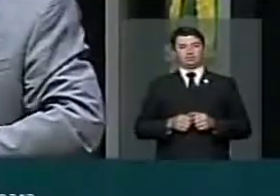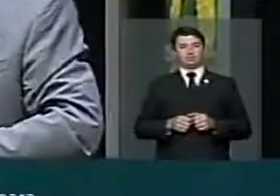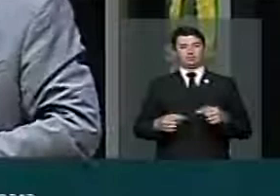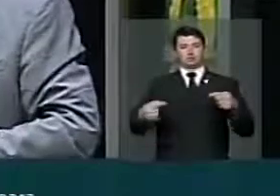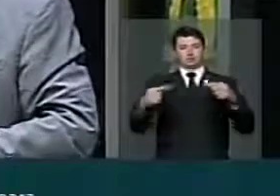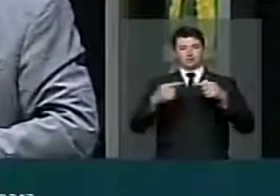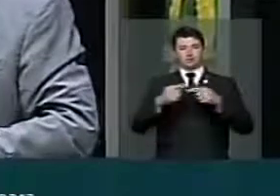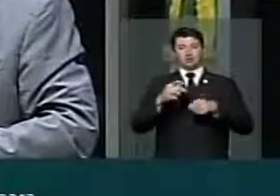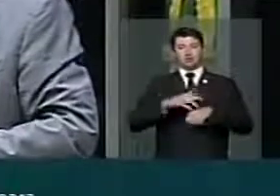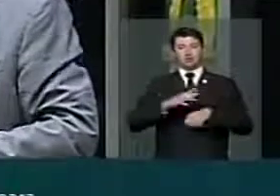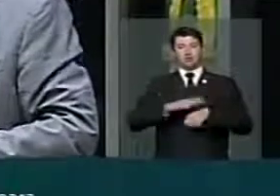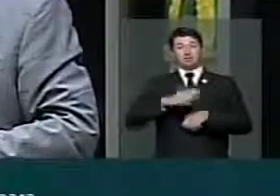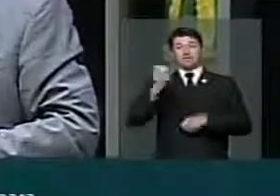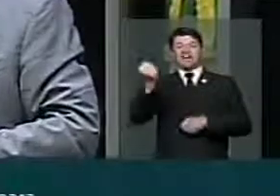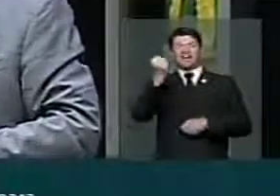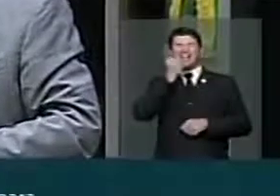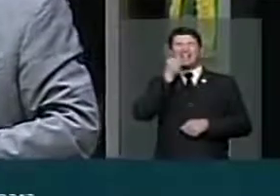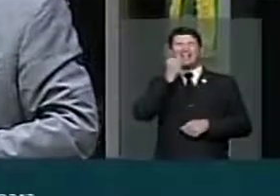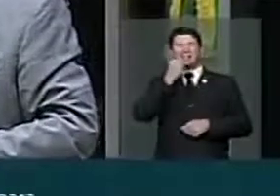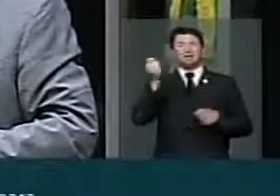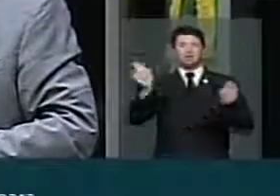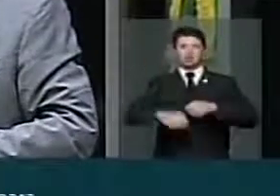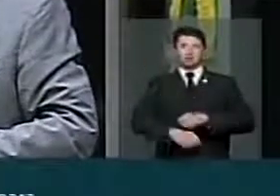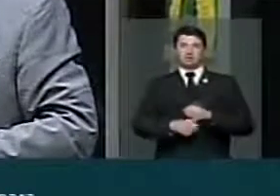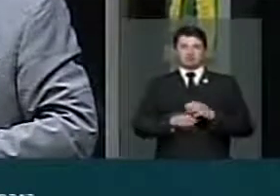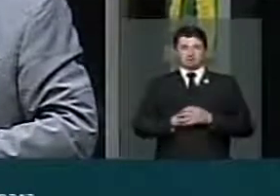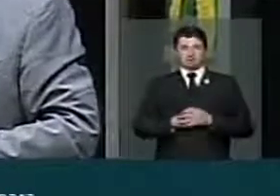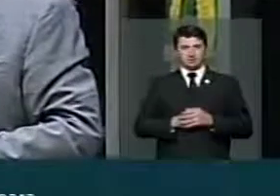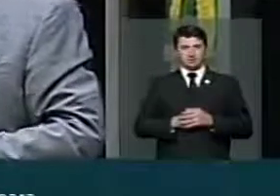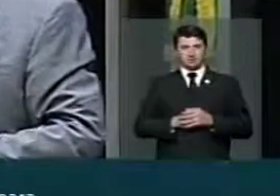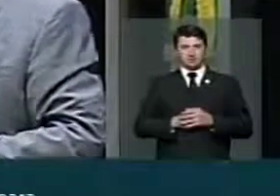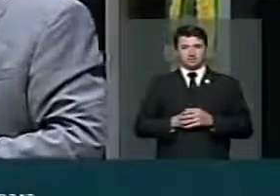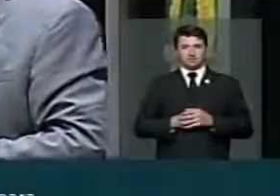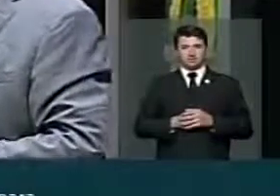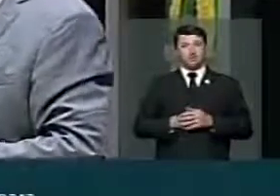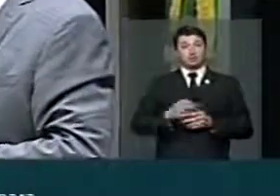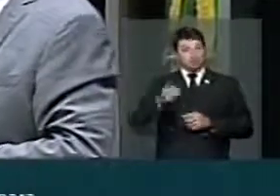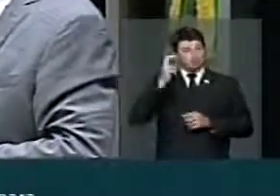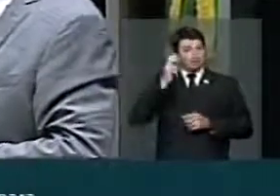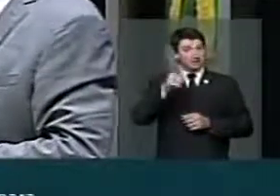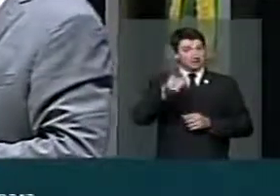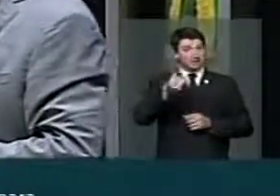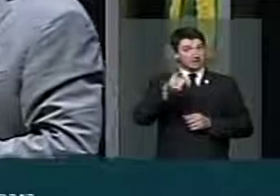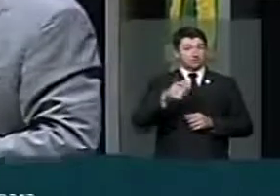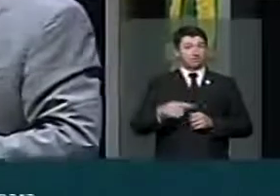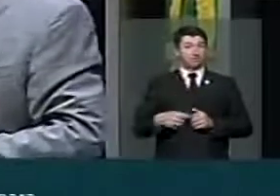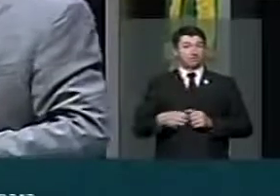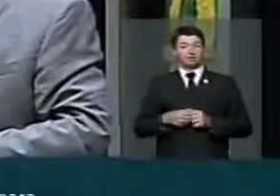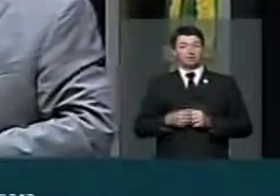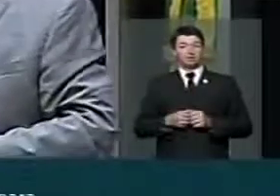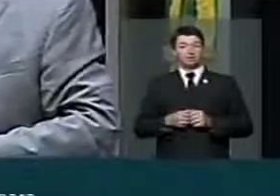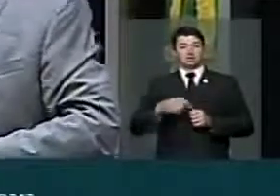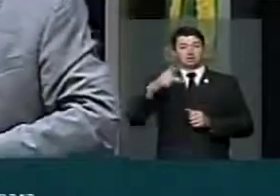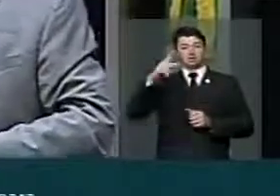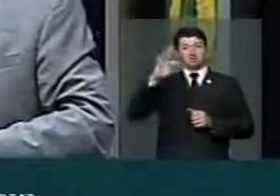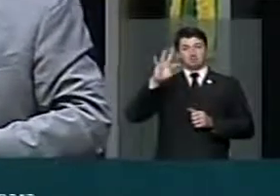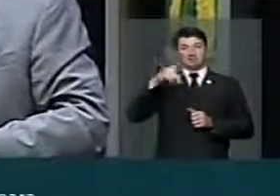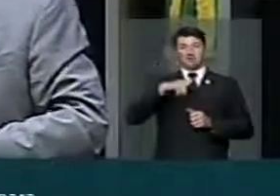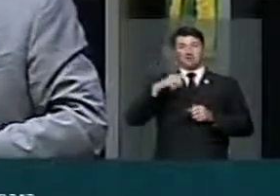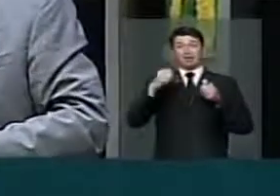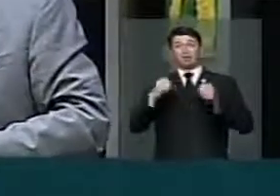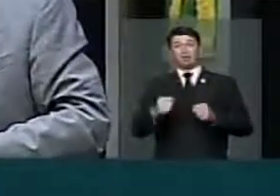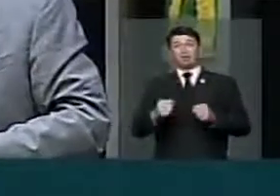forma mais descarada possível. Vejam, senhores, o PT está no poder